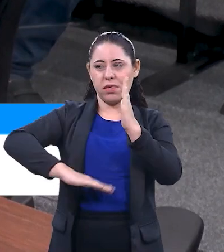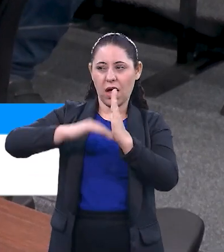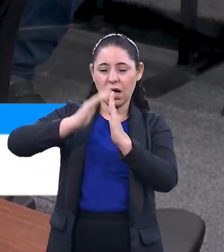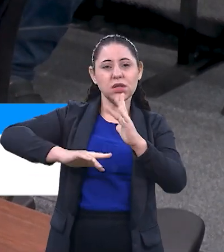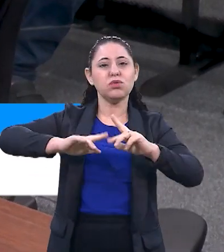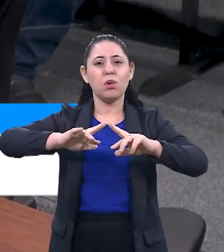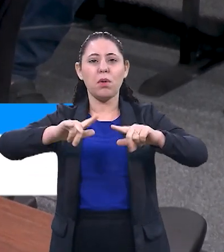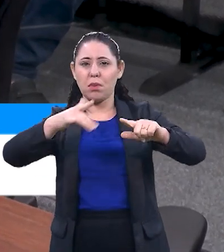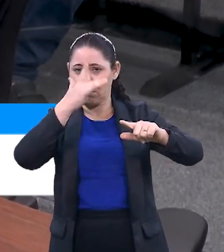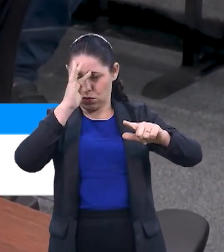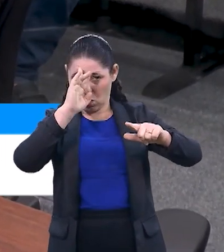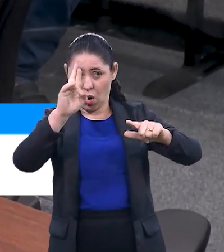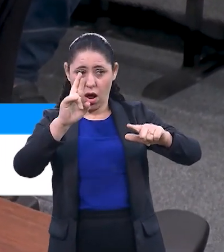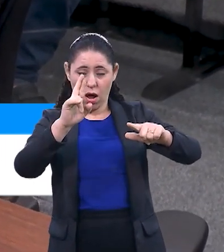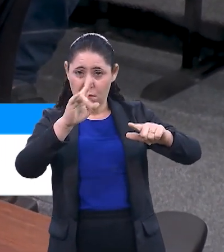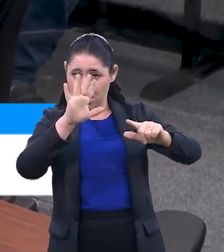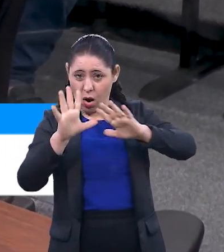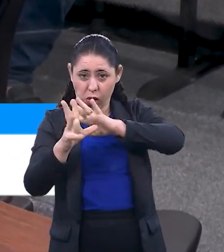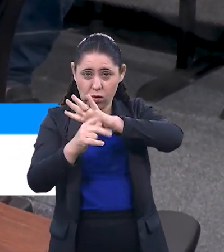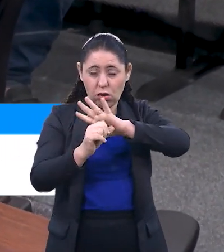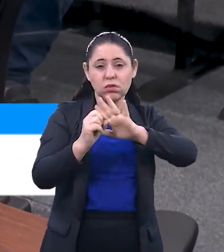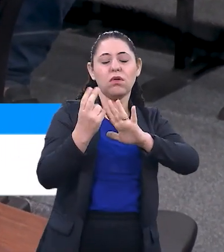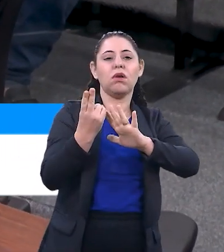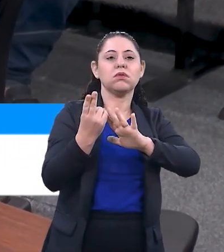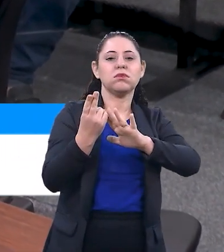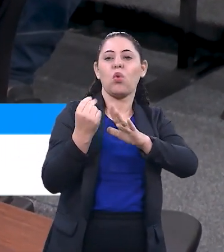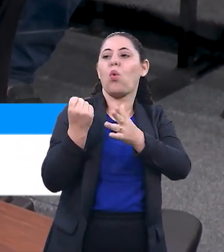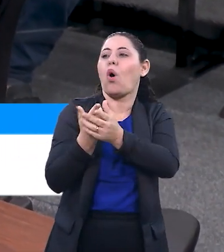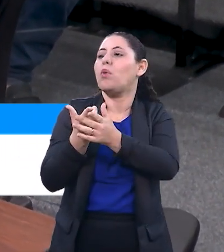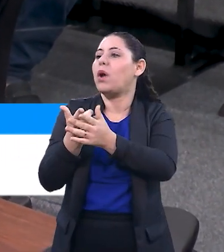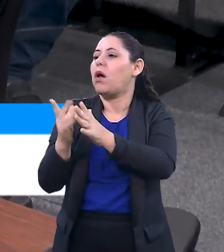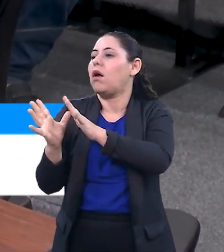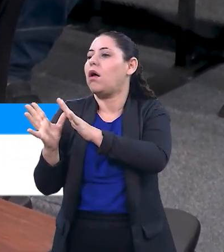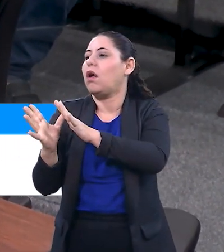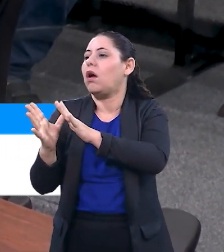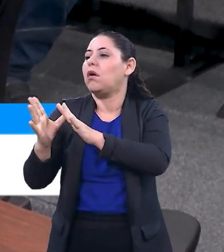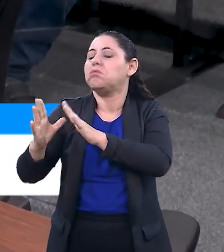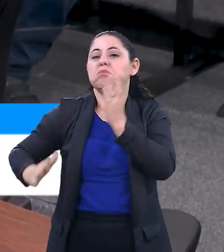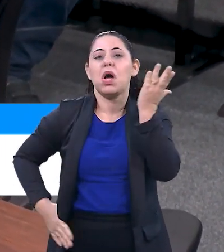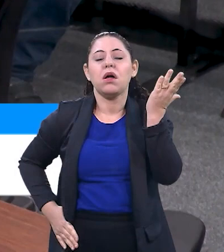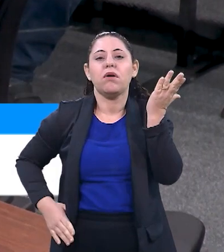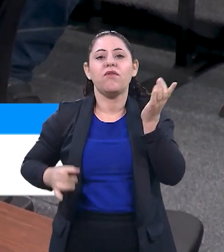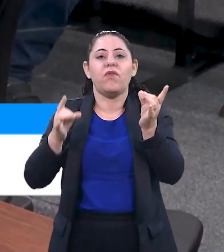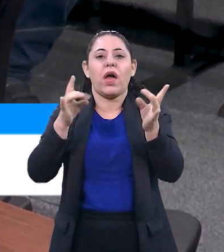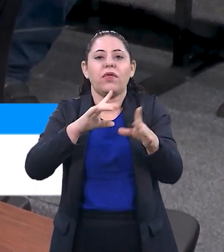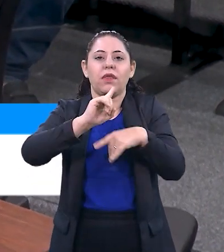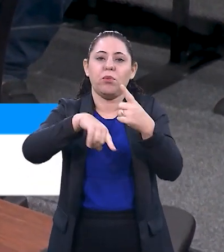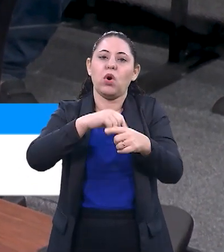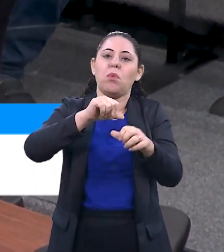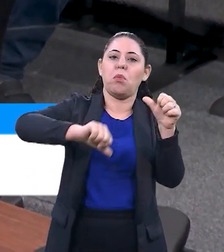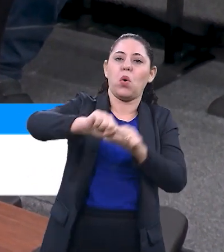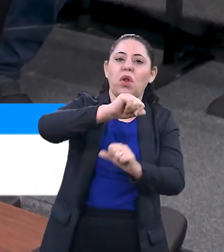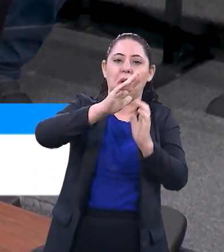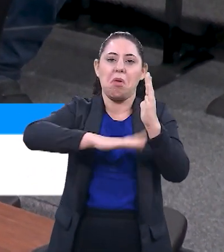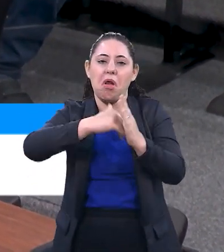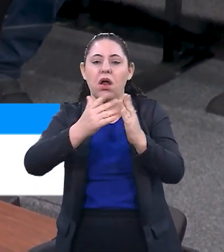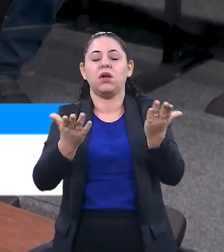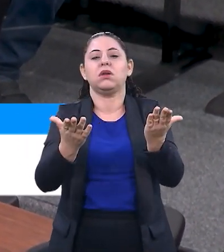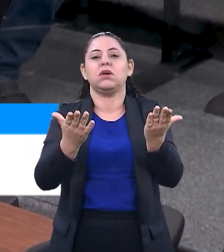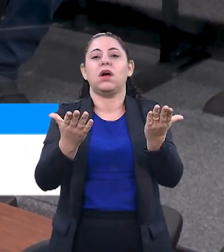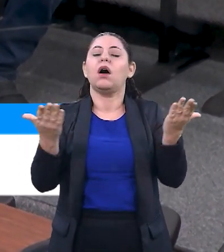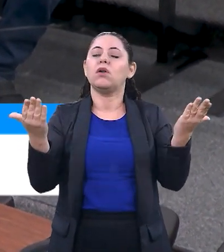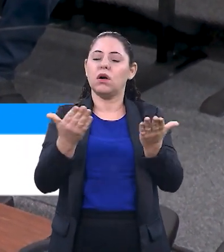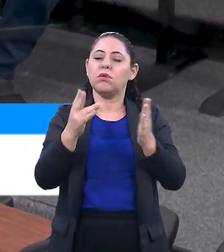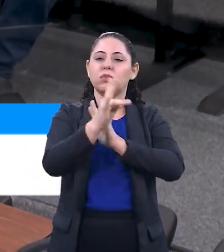pintadas diferente pelos autores do furto ou pelos receptadores, e depois dificulta a identificação para a devolução. Então o projeto vem em boa